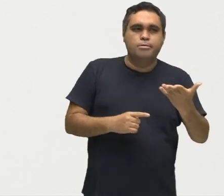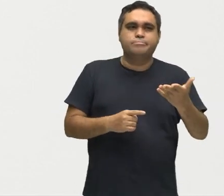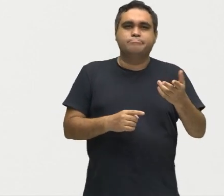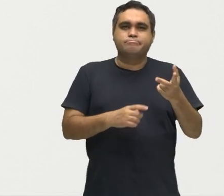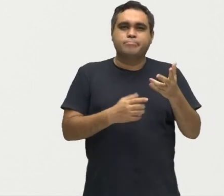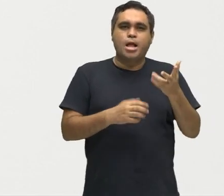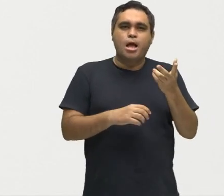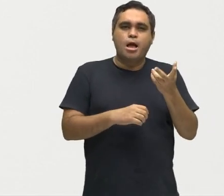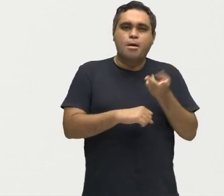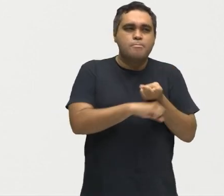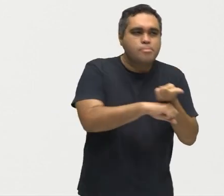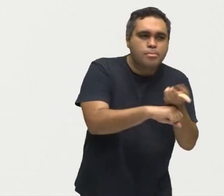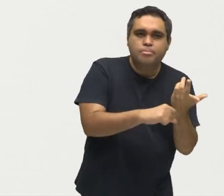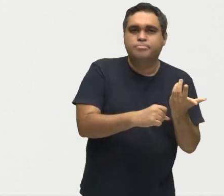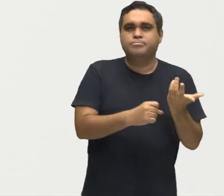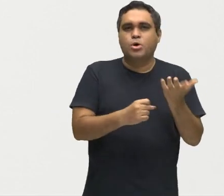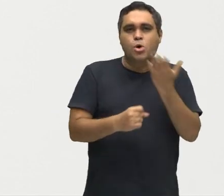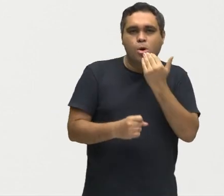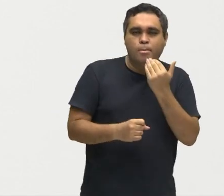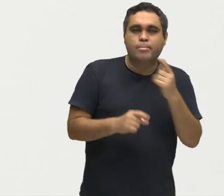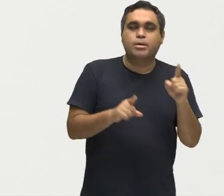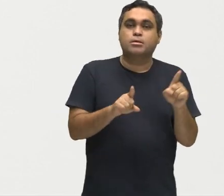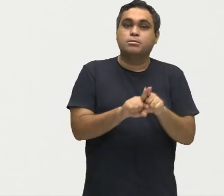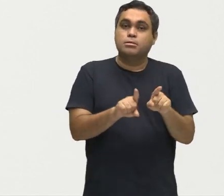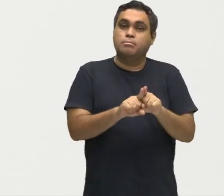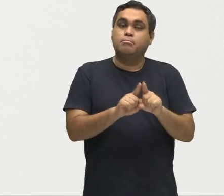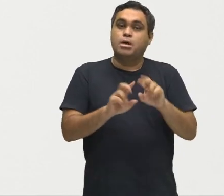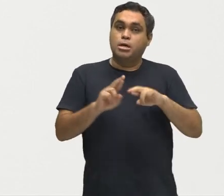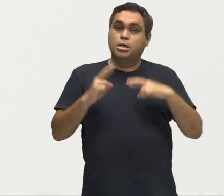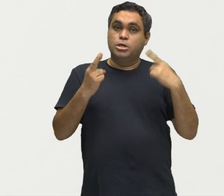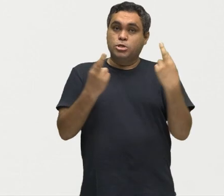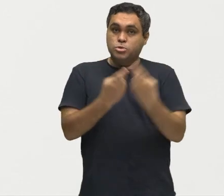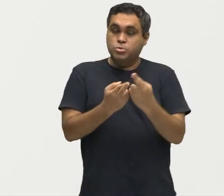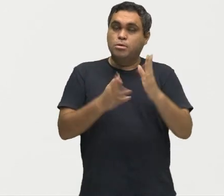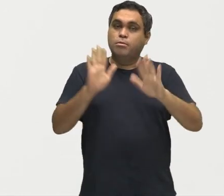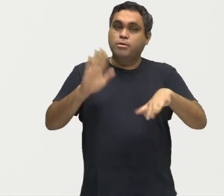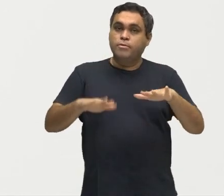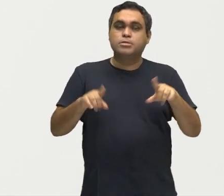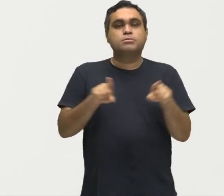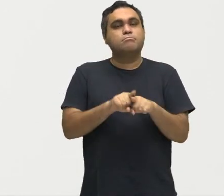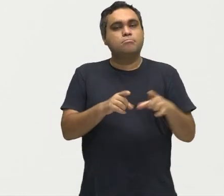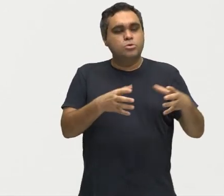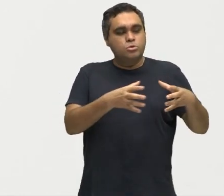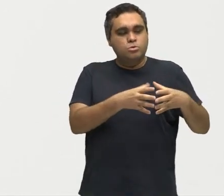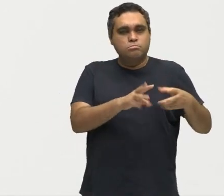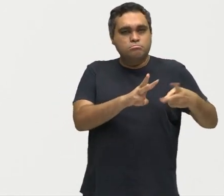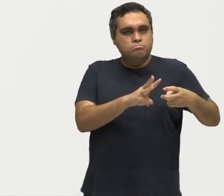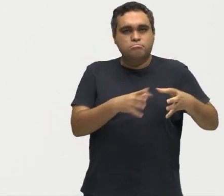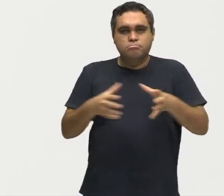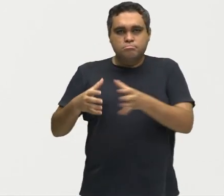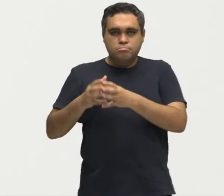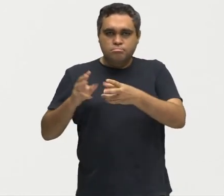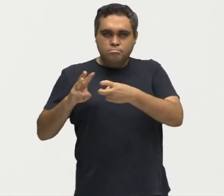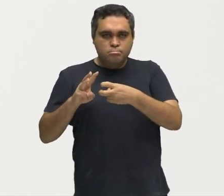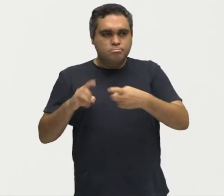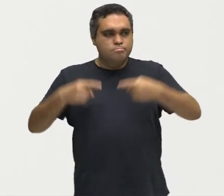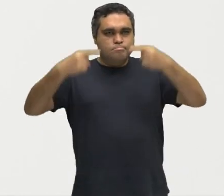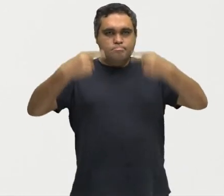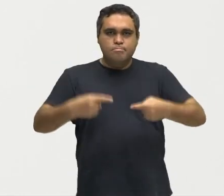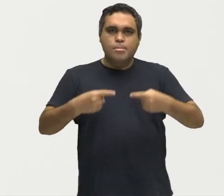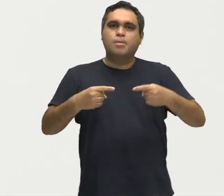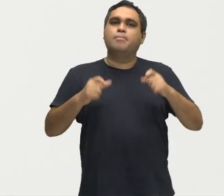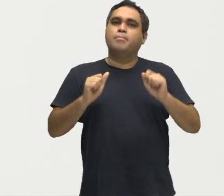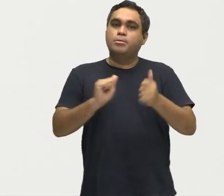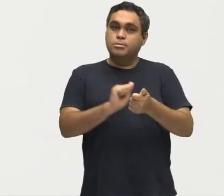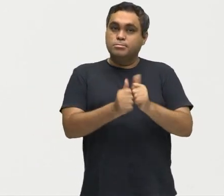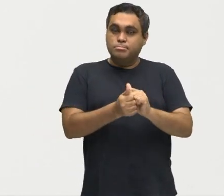também uma prática esportiva, sendo disputada entre as aldeias. Neste esporte, o competidor tem o direito a o